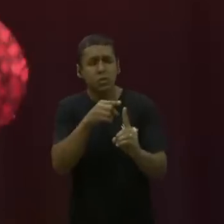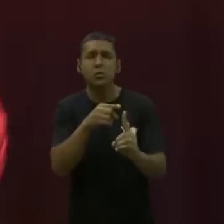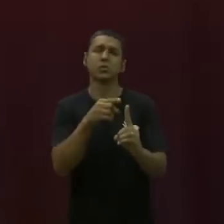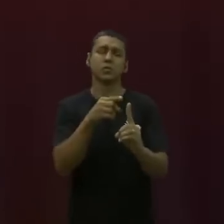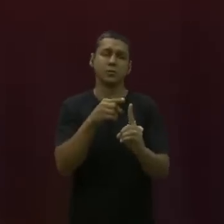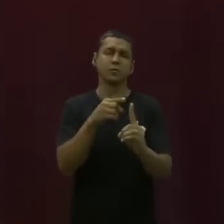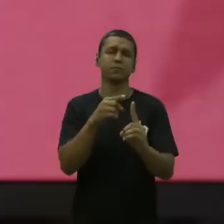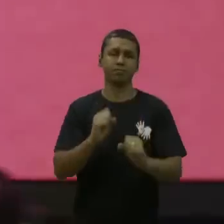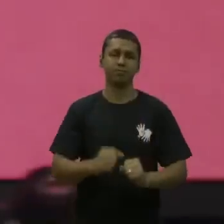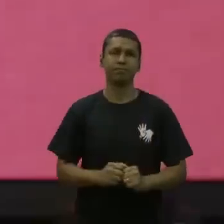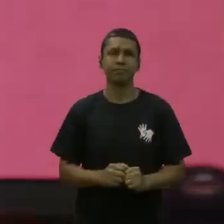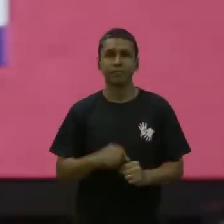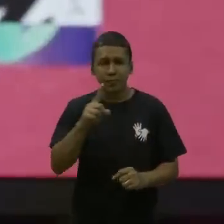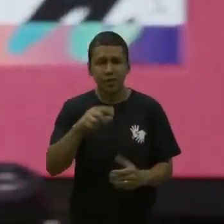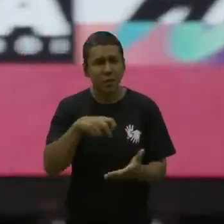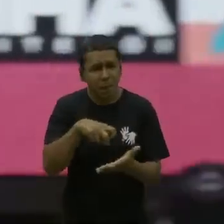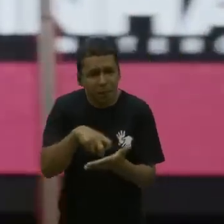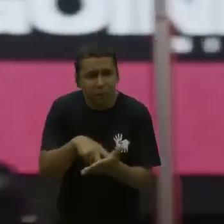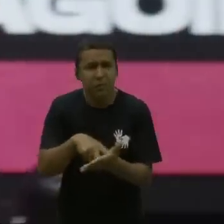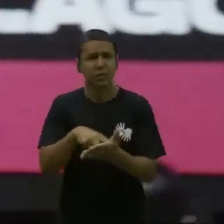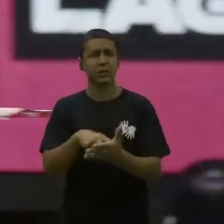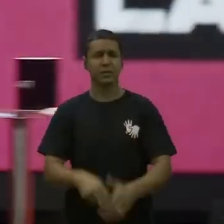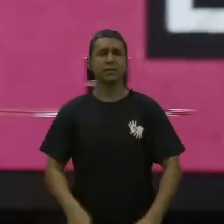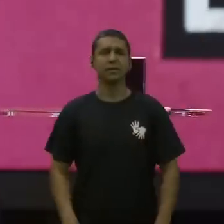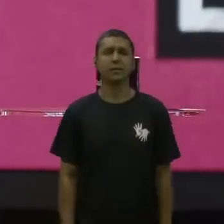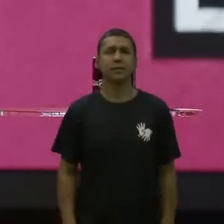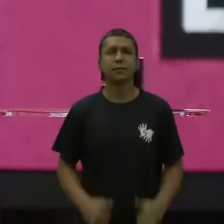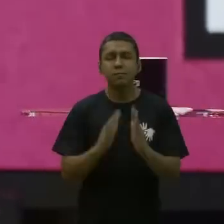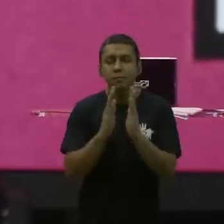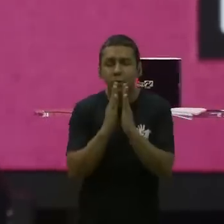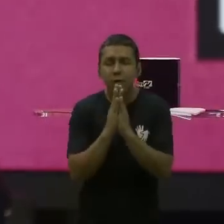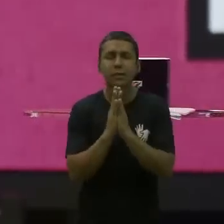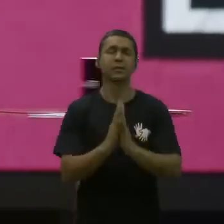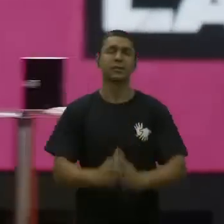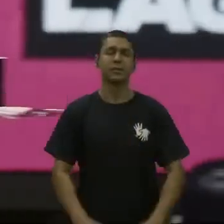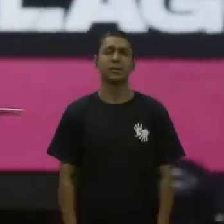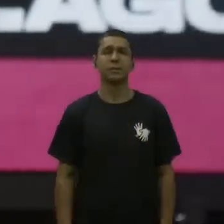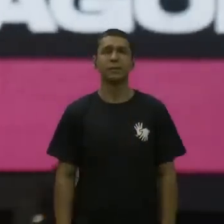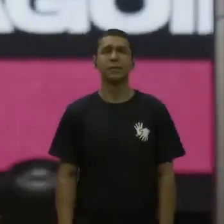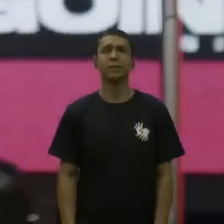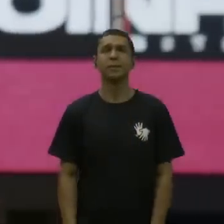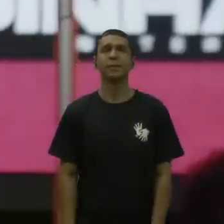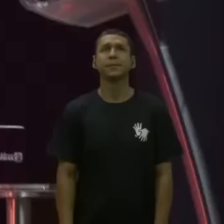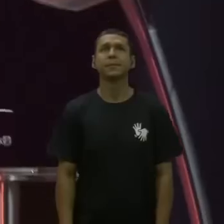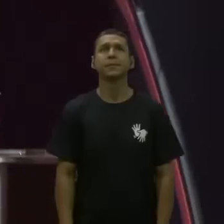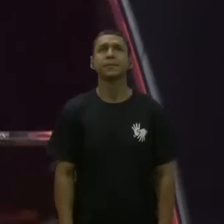que você nasceu. Foi para isso que você nasceu.